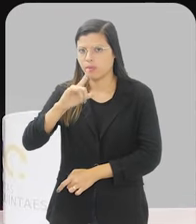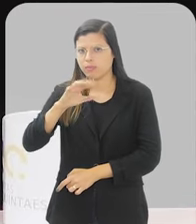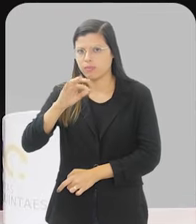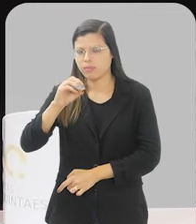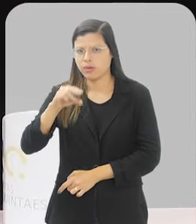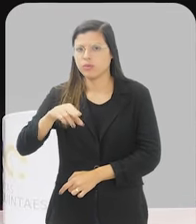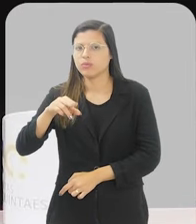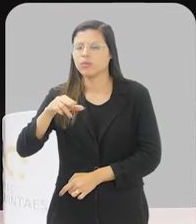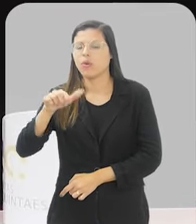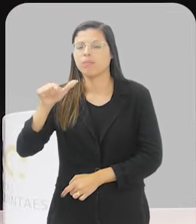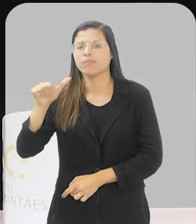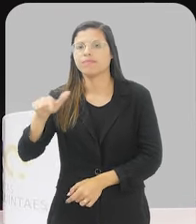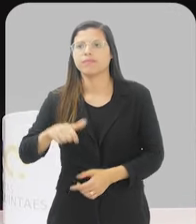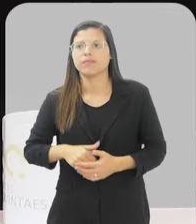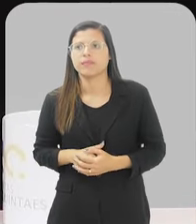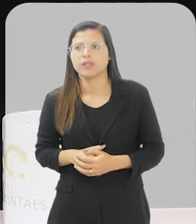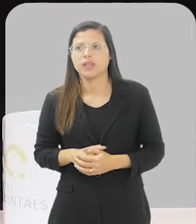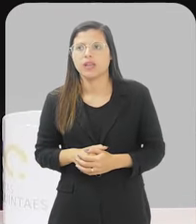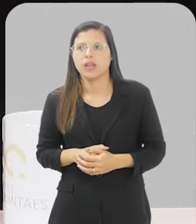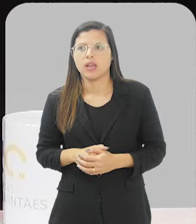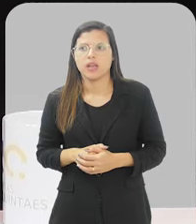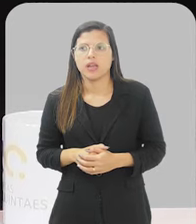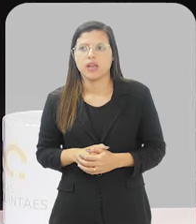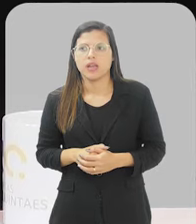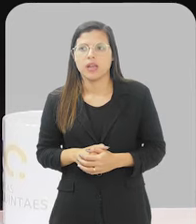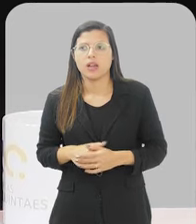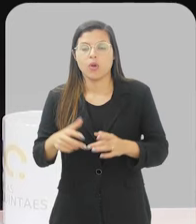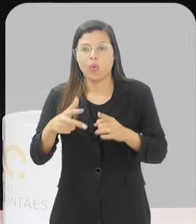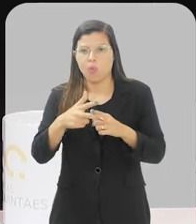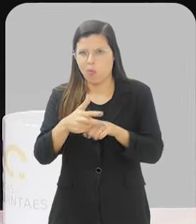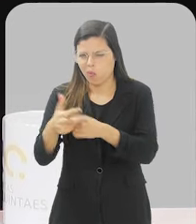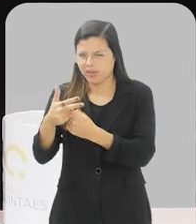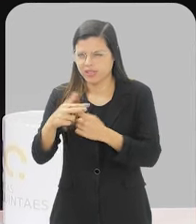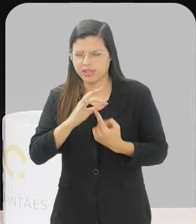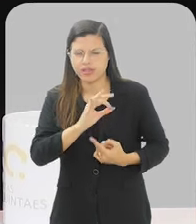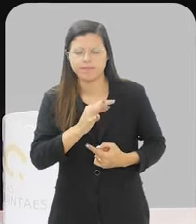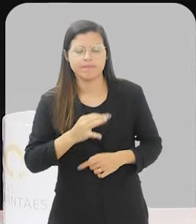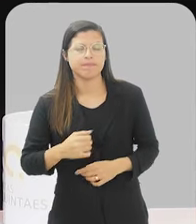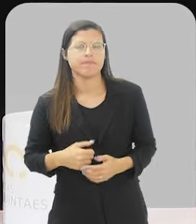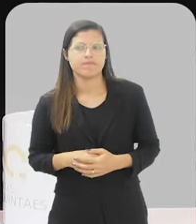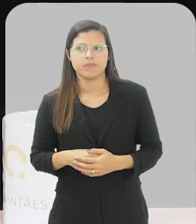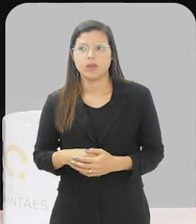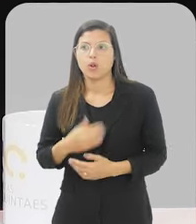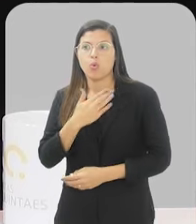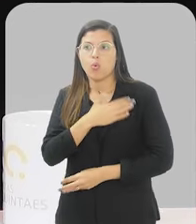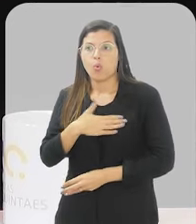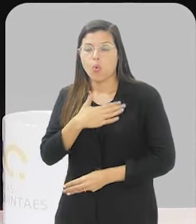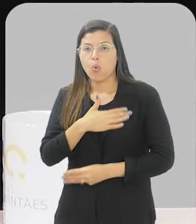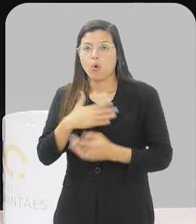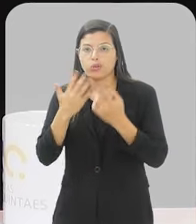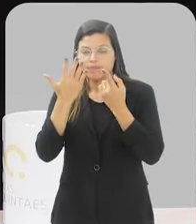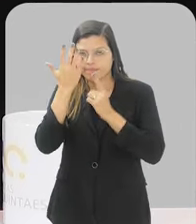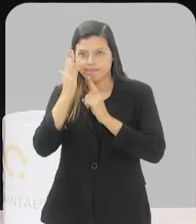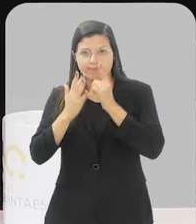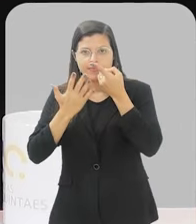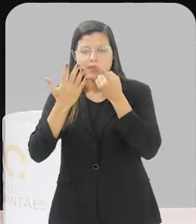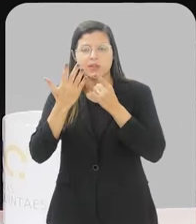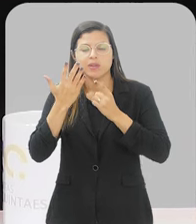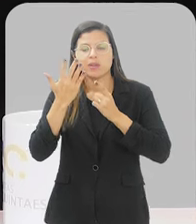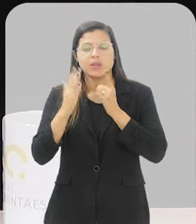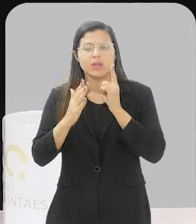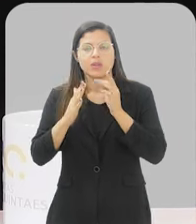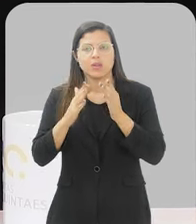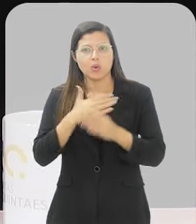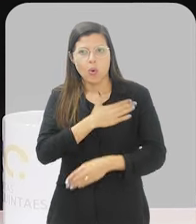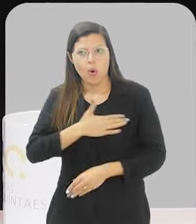Milton, que está lá, e ele, Milton Cunha, que ele... Para corrigir, né? Ele gosta do carnaval e